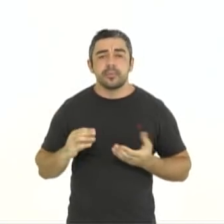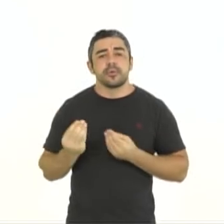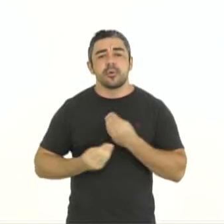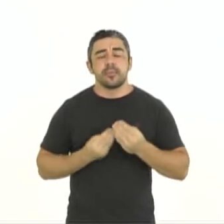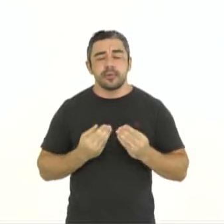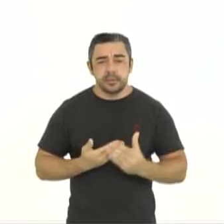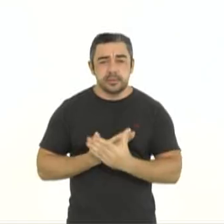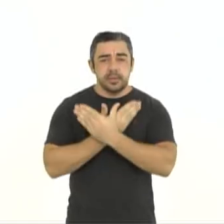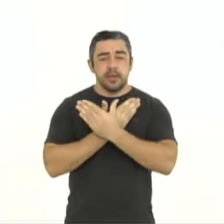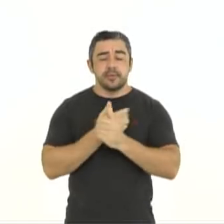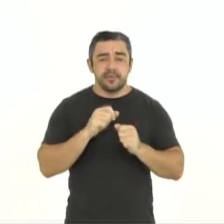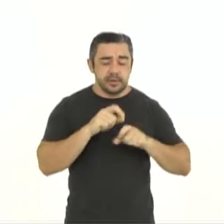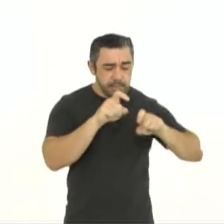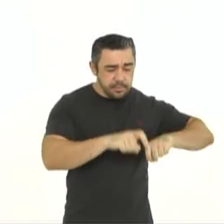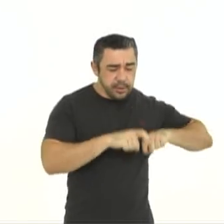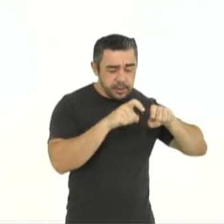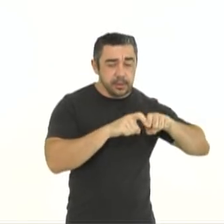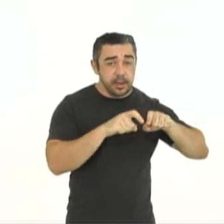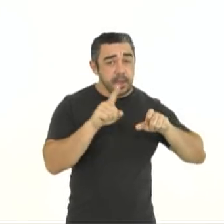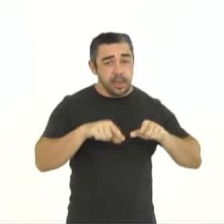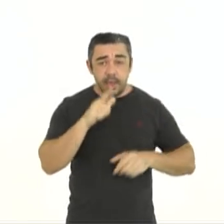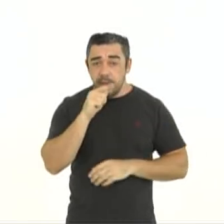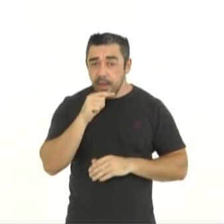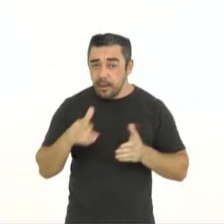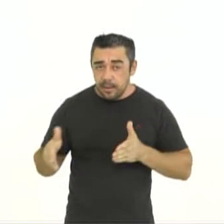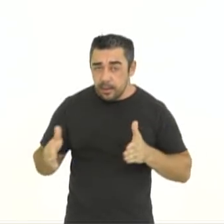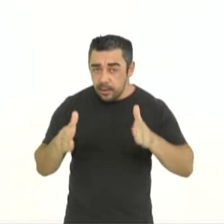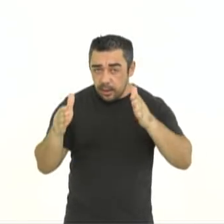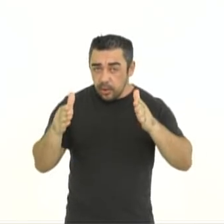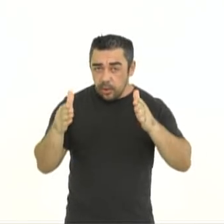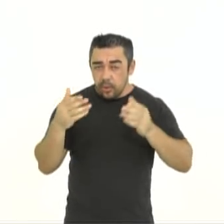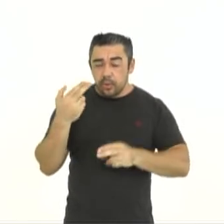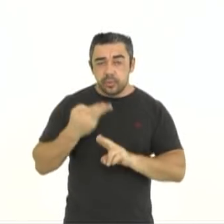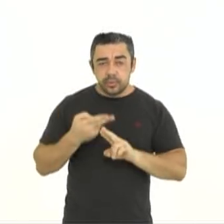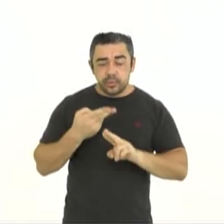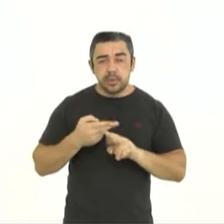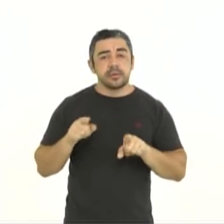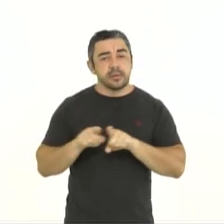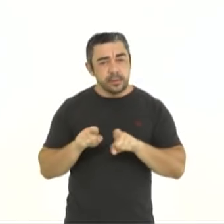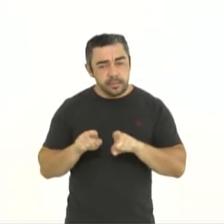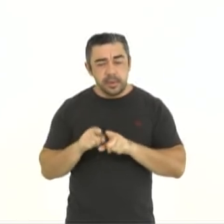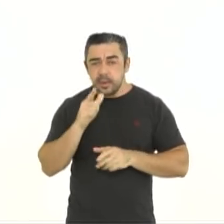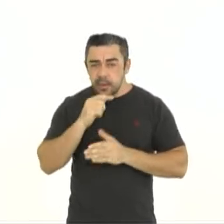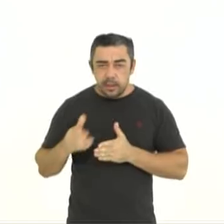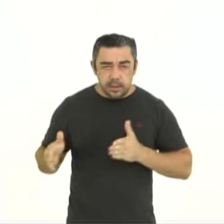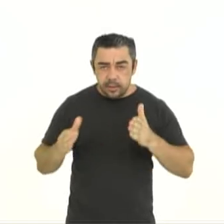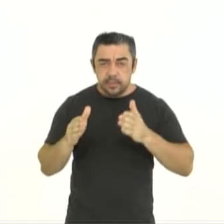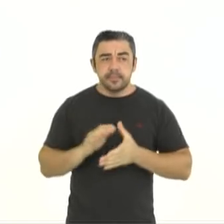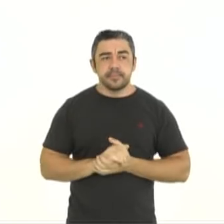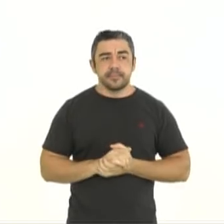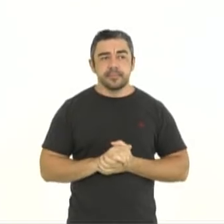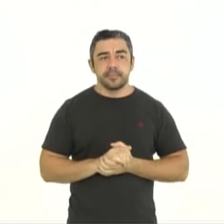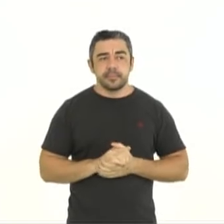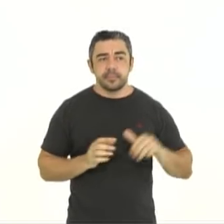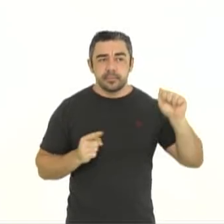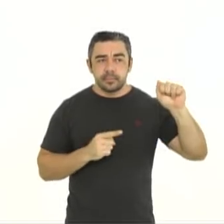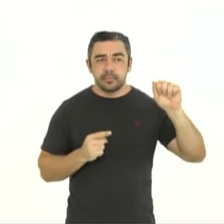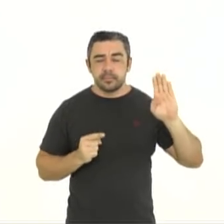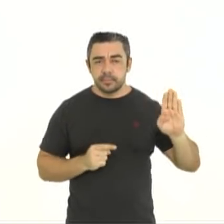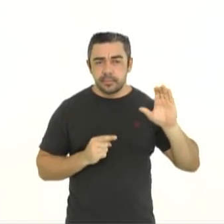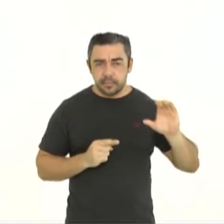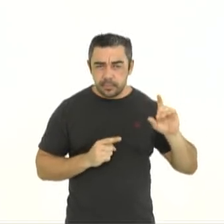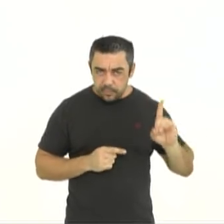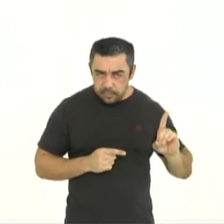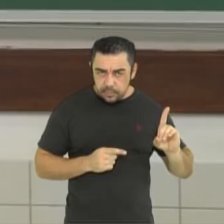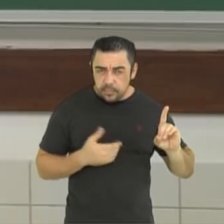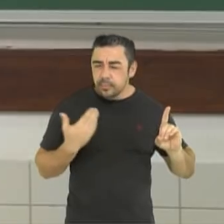sistema asteca de plantio, suspenso em águas, utilizando também o lago Texcoco. Vamos lá. A, B, C